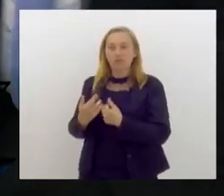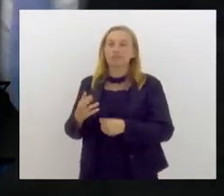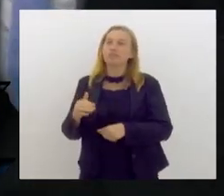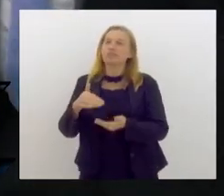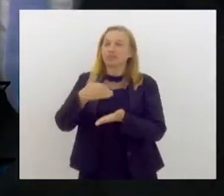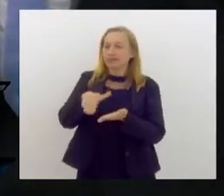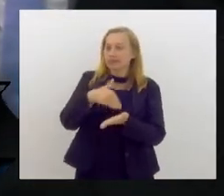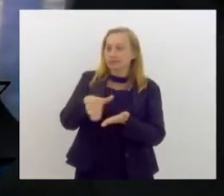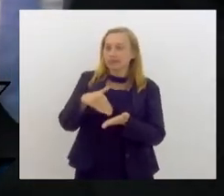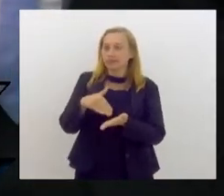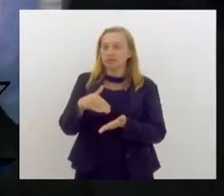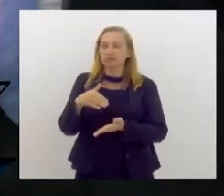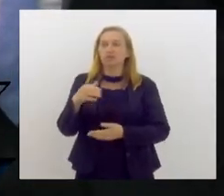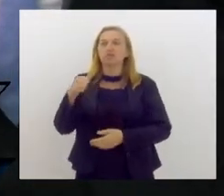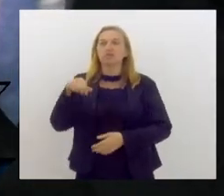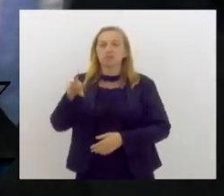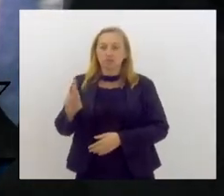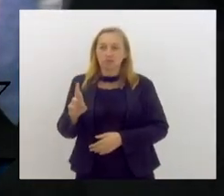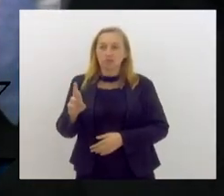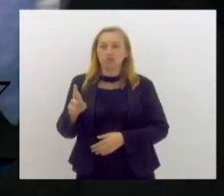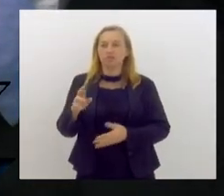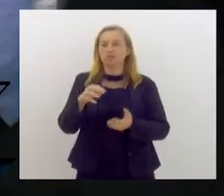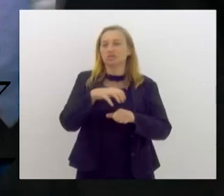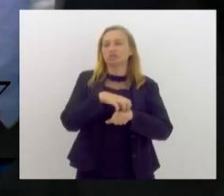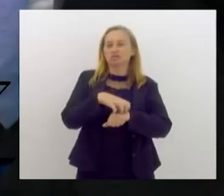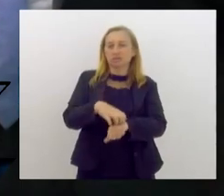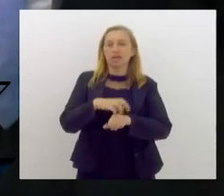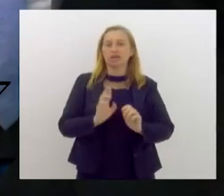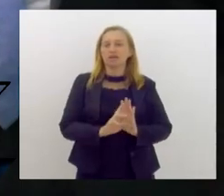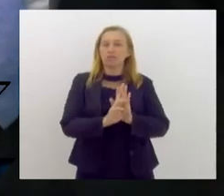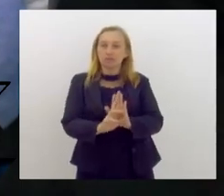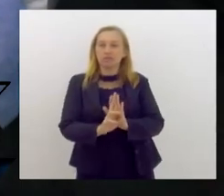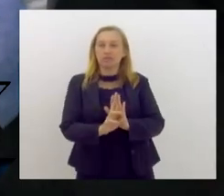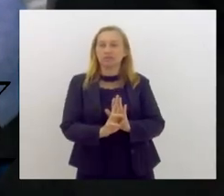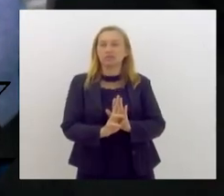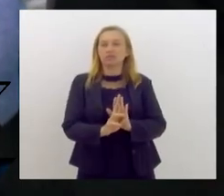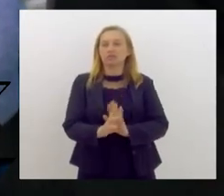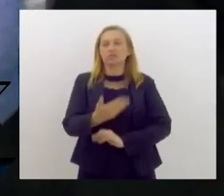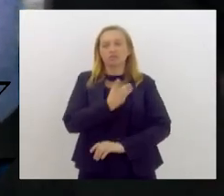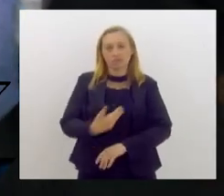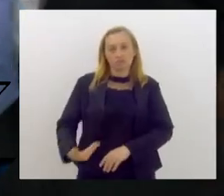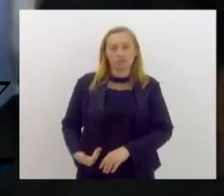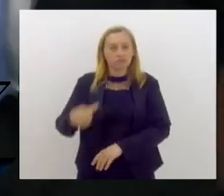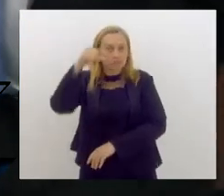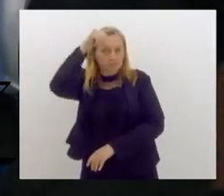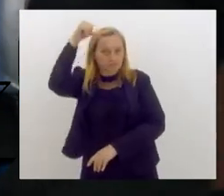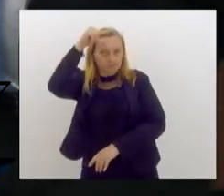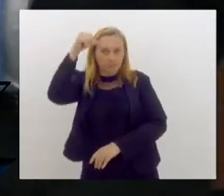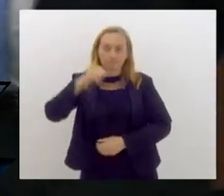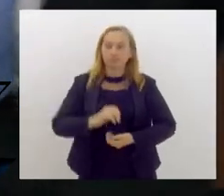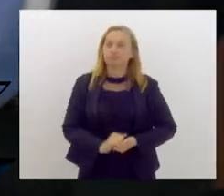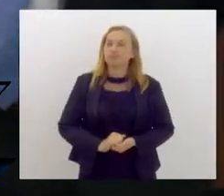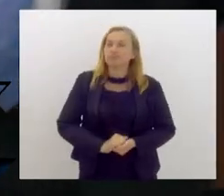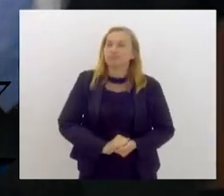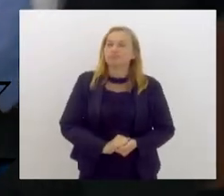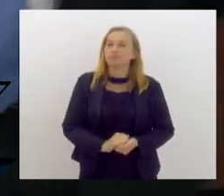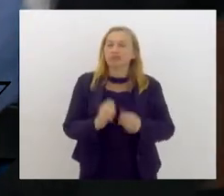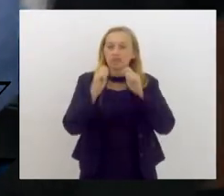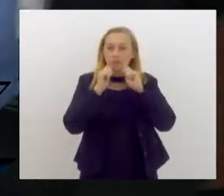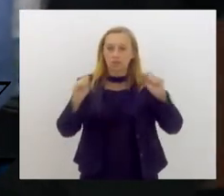secretário Washington Reis de Transportes, representando o nosso governador Cláudio Castro. E, segundo a minha